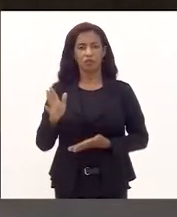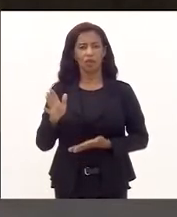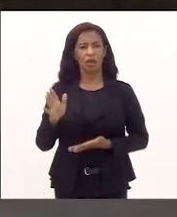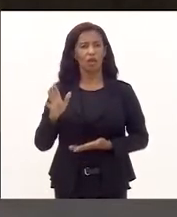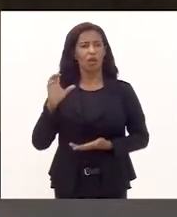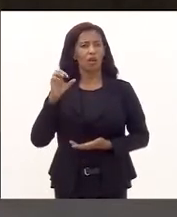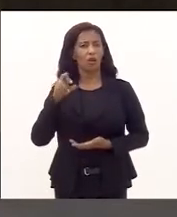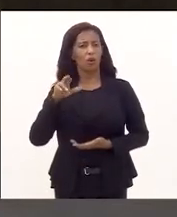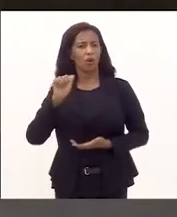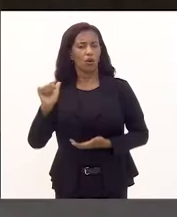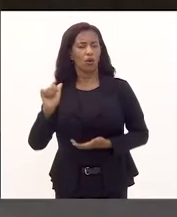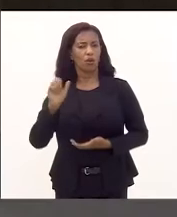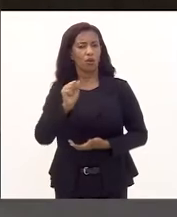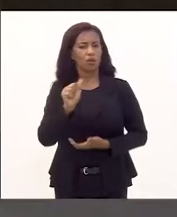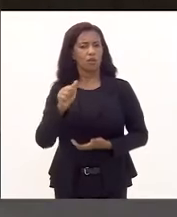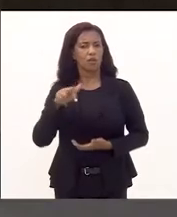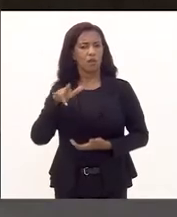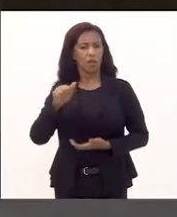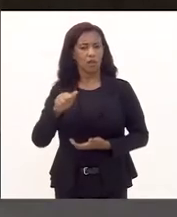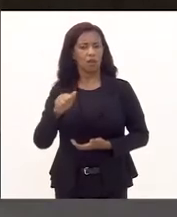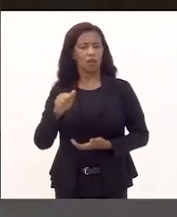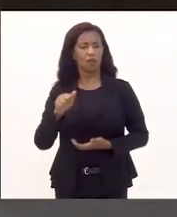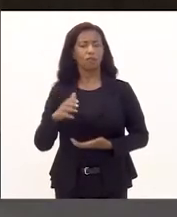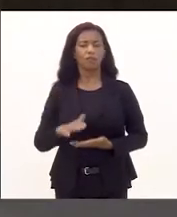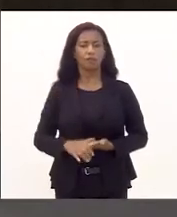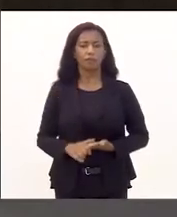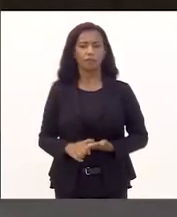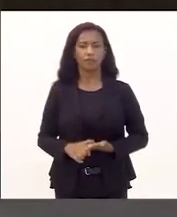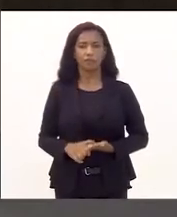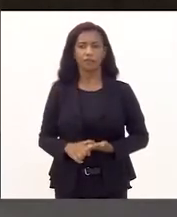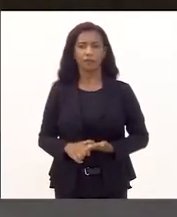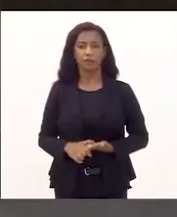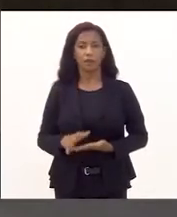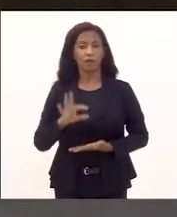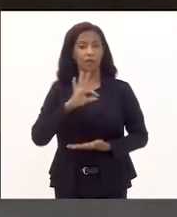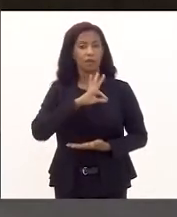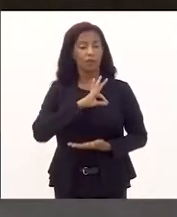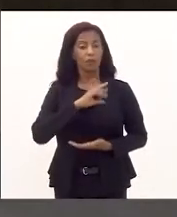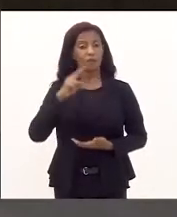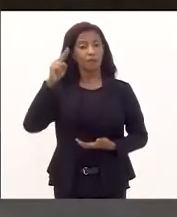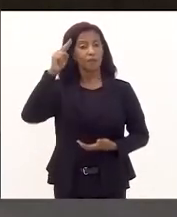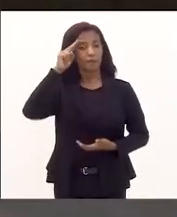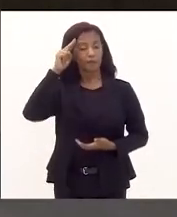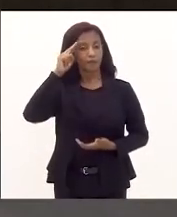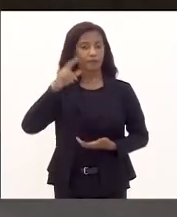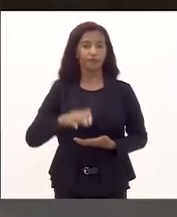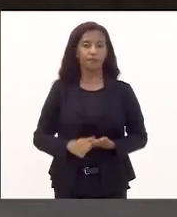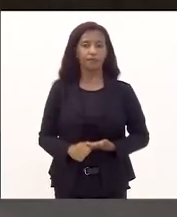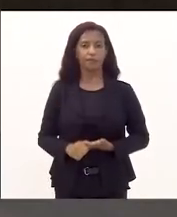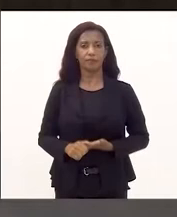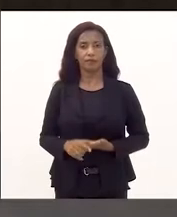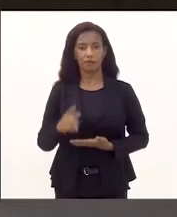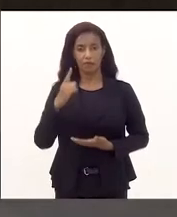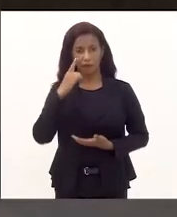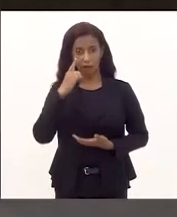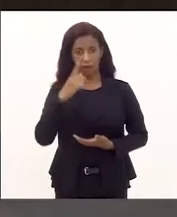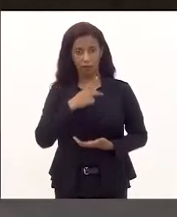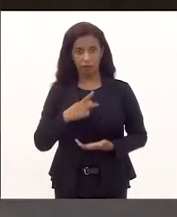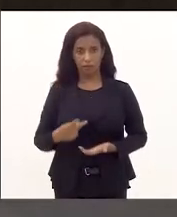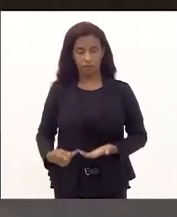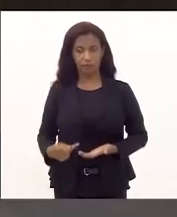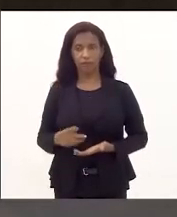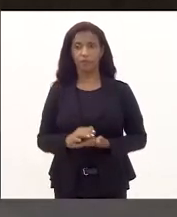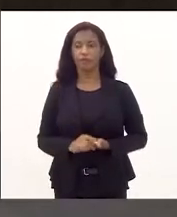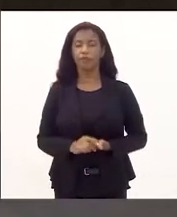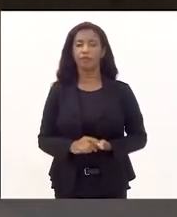Salema, porque ele não foi comandante geral, que a Polícia Militar, viu, senhor